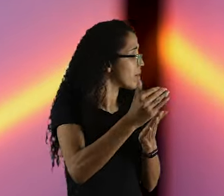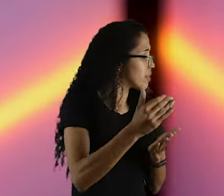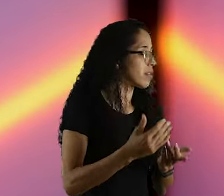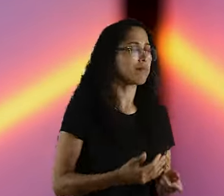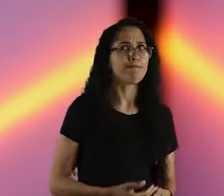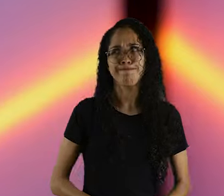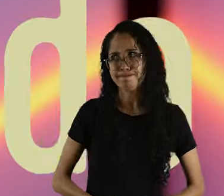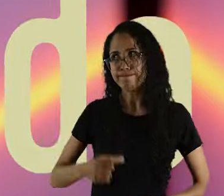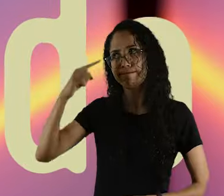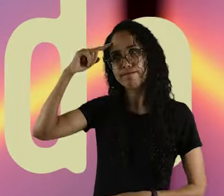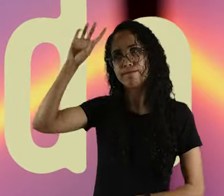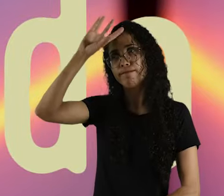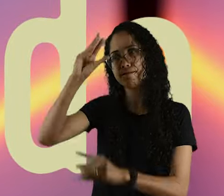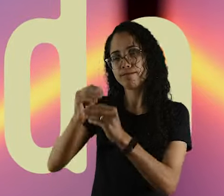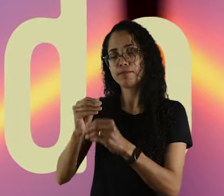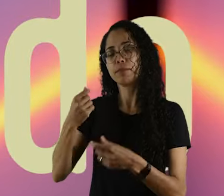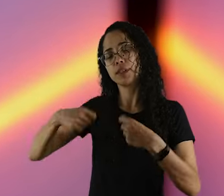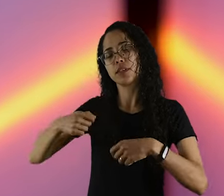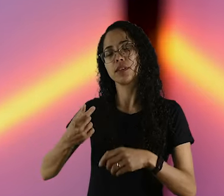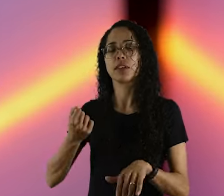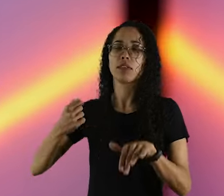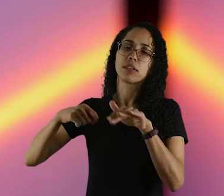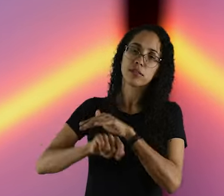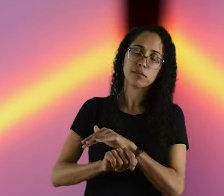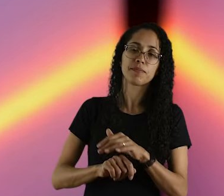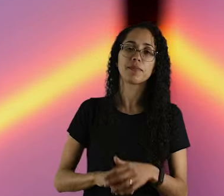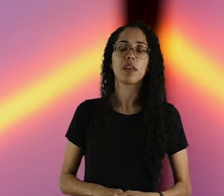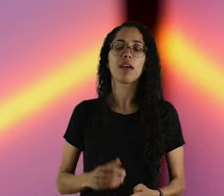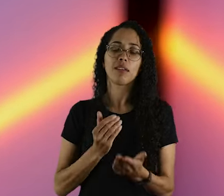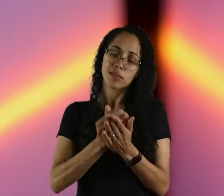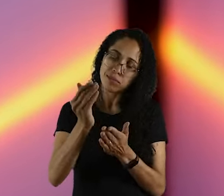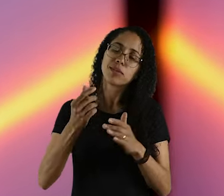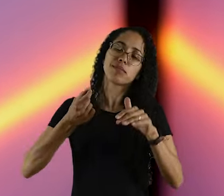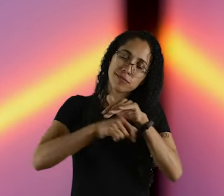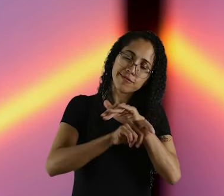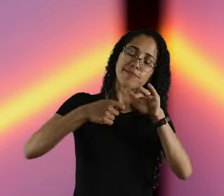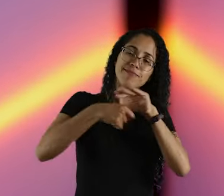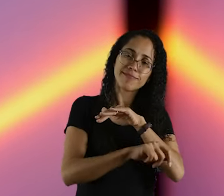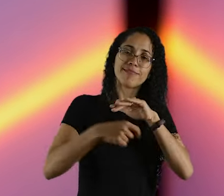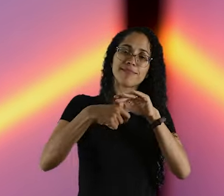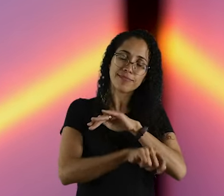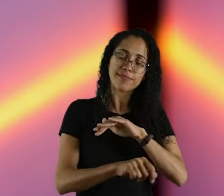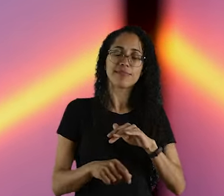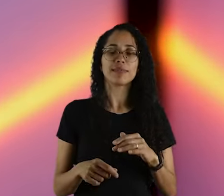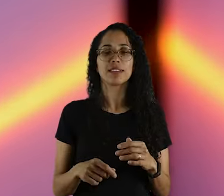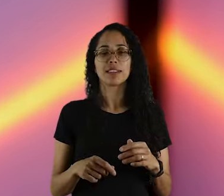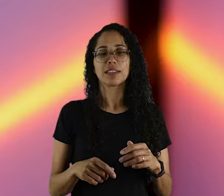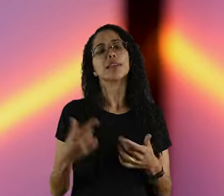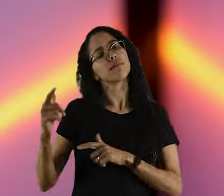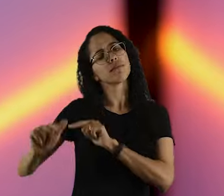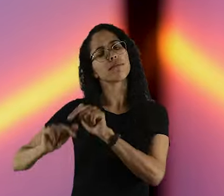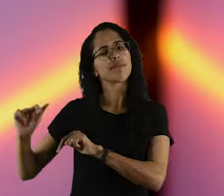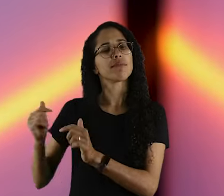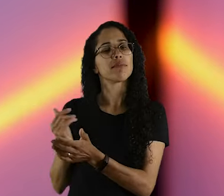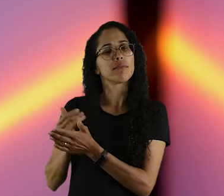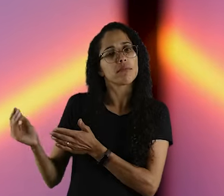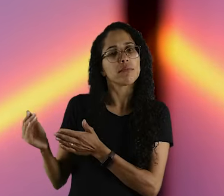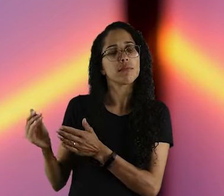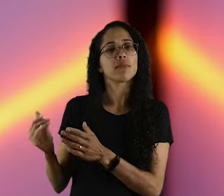dinheiro, o tempo tá passando. E foi aí que eu comecei a guardar meu dinheiro, desde quando eu comecei a trabalhar, né?